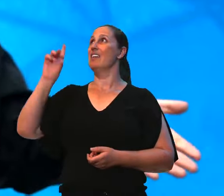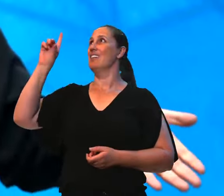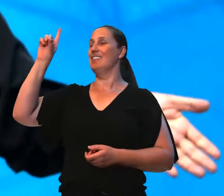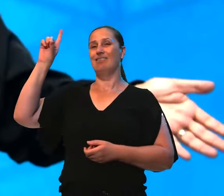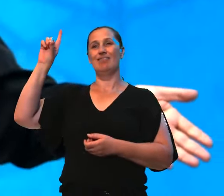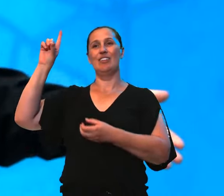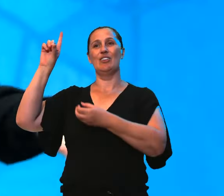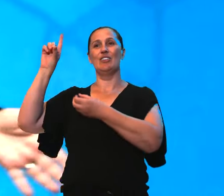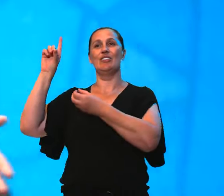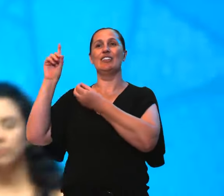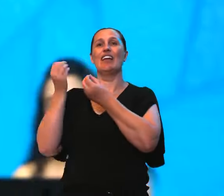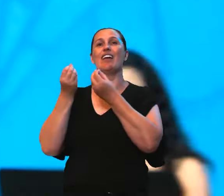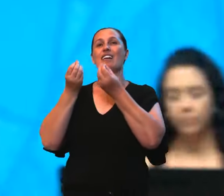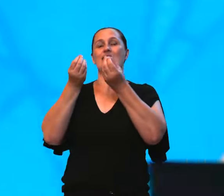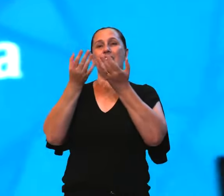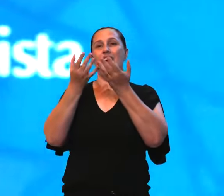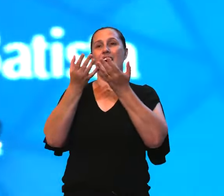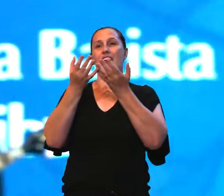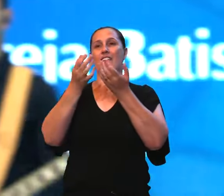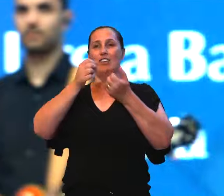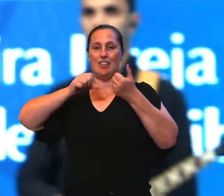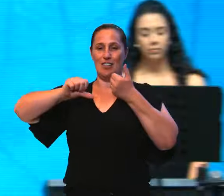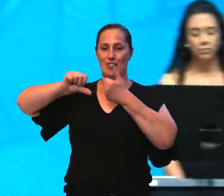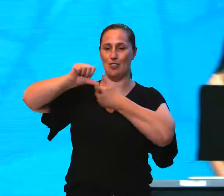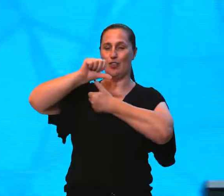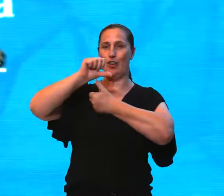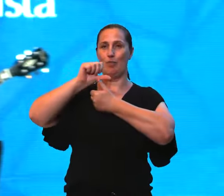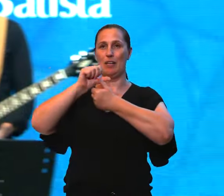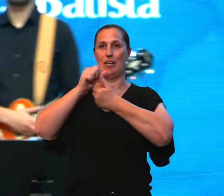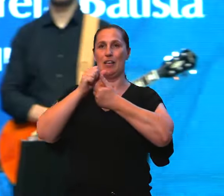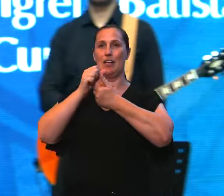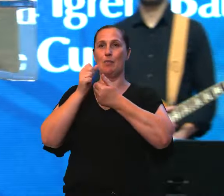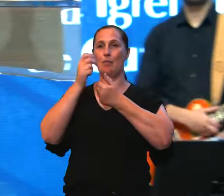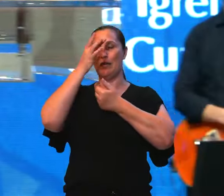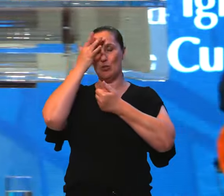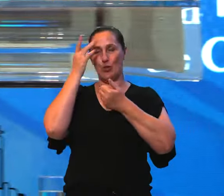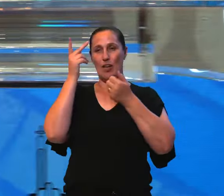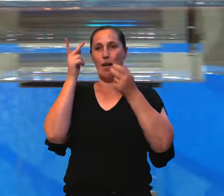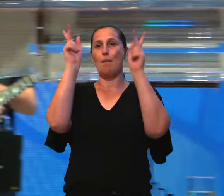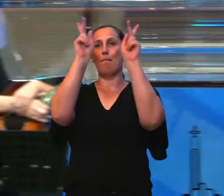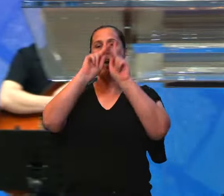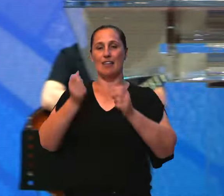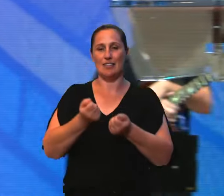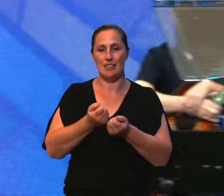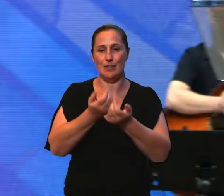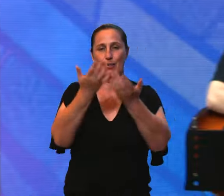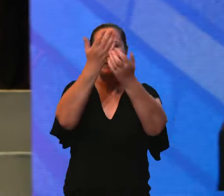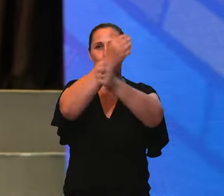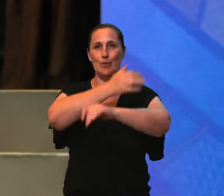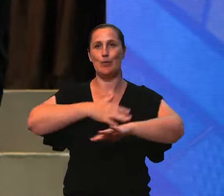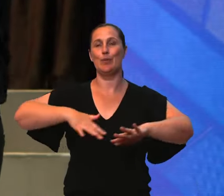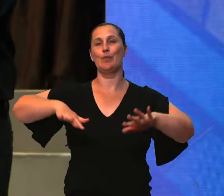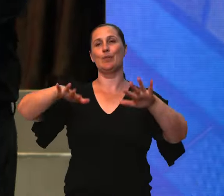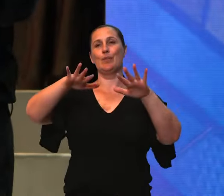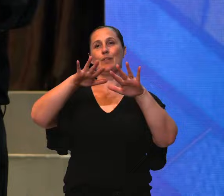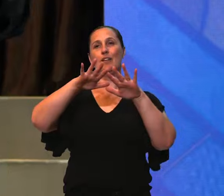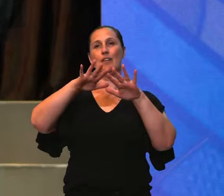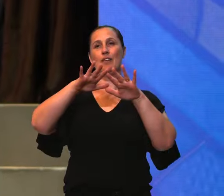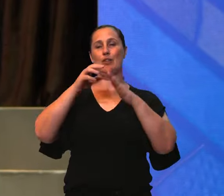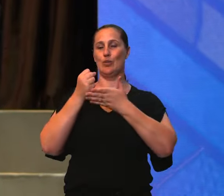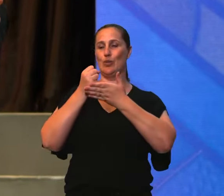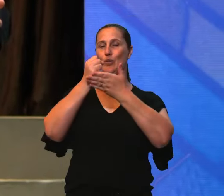transforme num distribuidor da Paz do Socorro e da